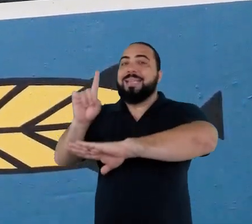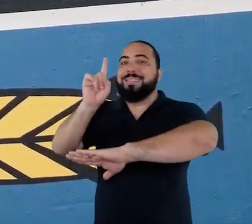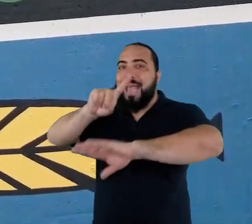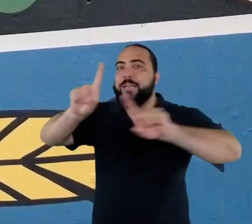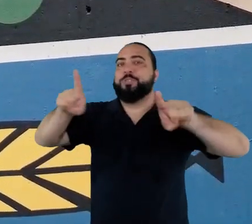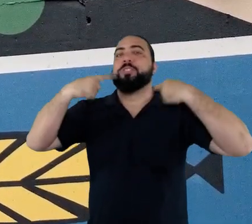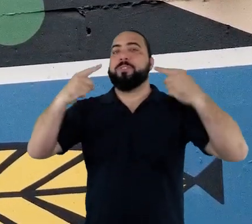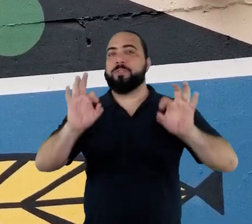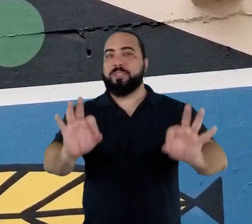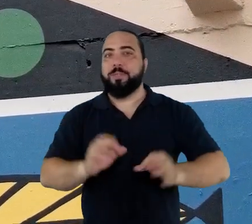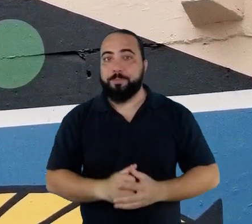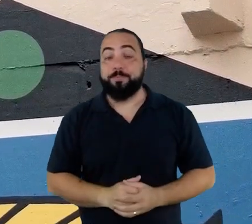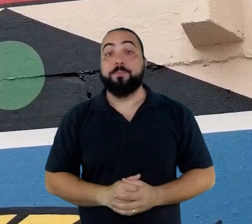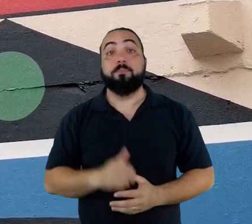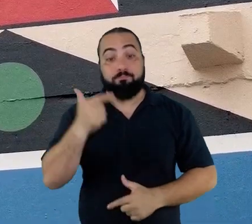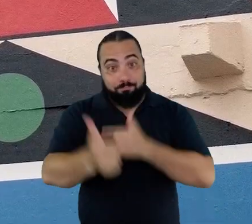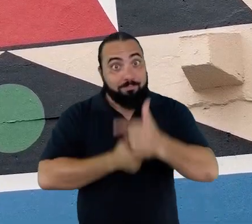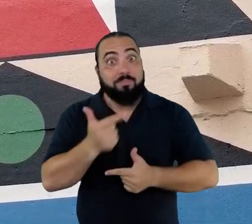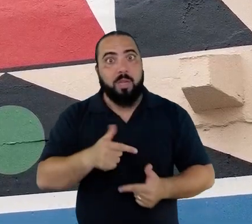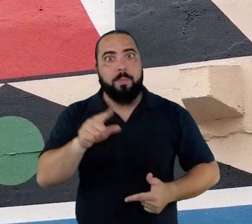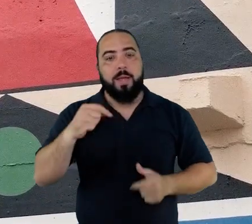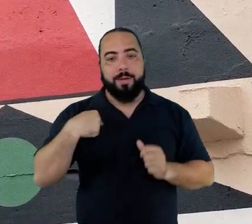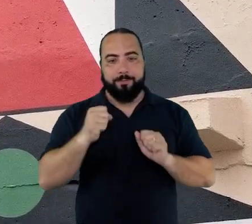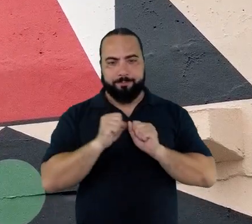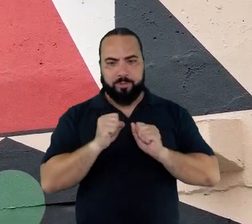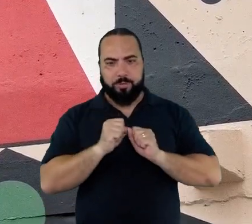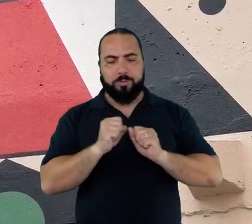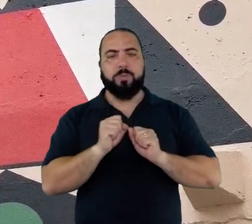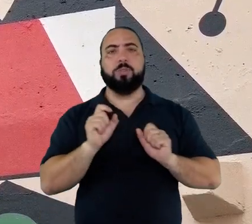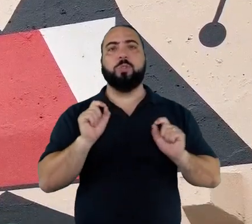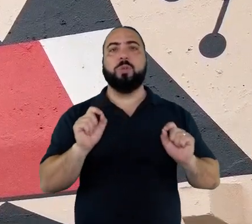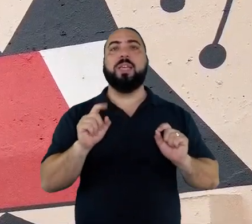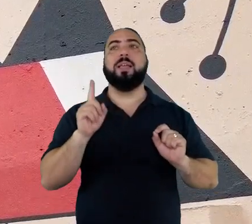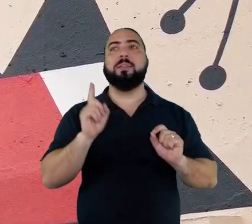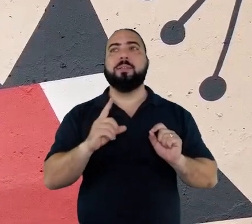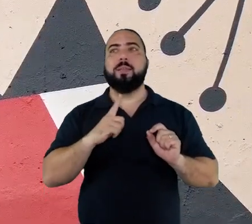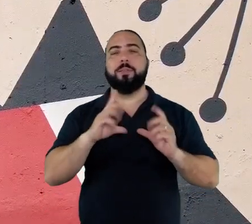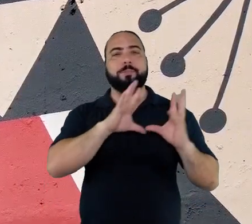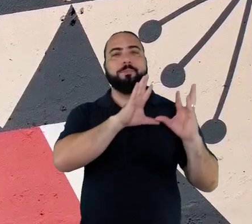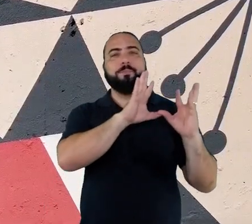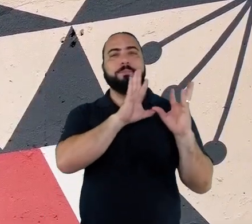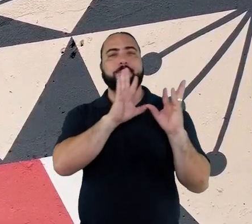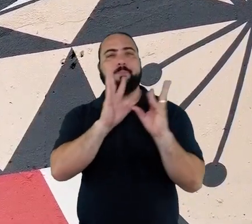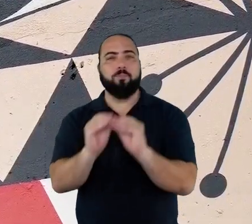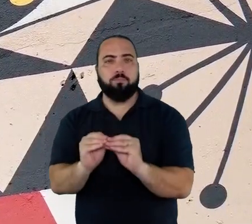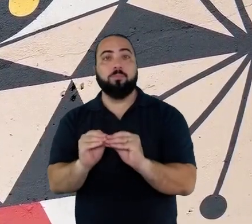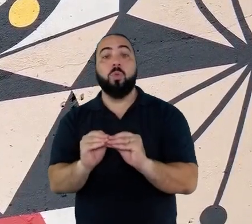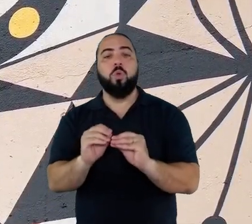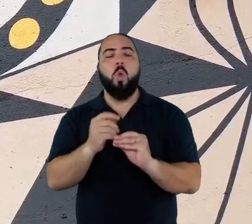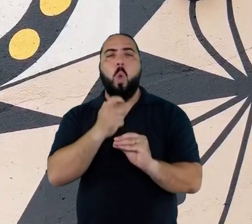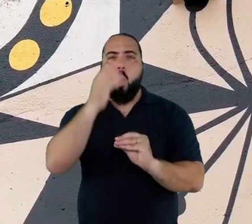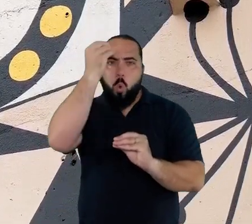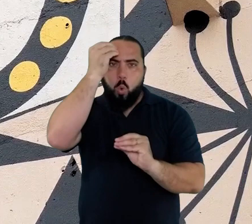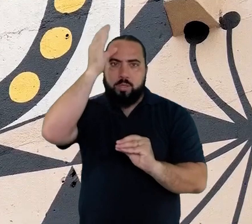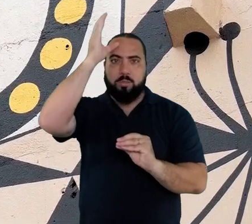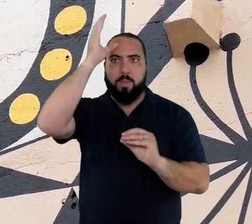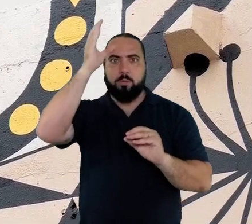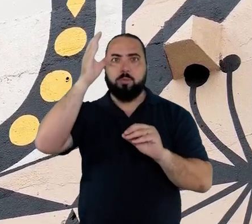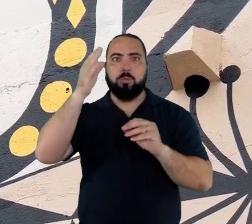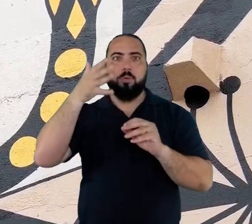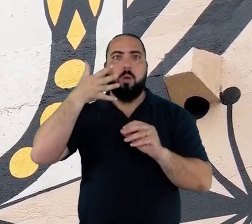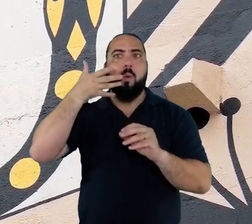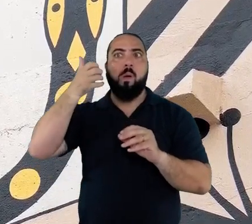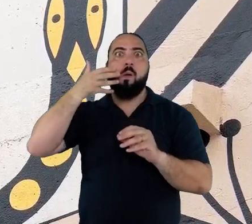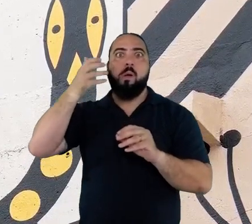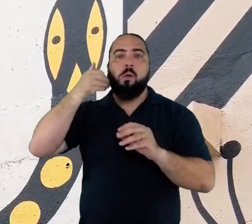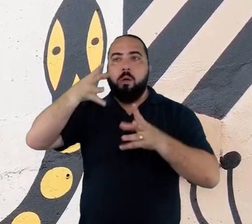foi o desafio, né. E esse trabalho eu fiz uma síntese de todo o conhecimento, eu acho que eu adquiri todos